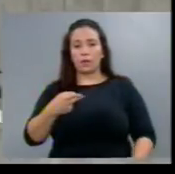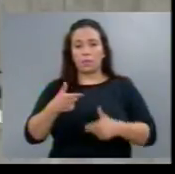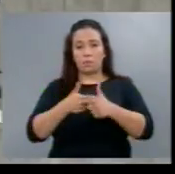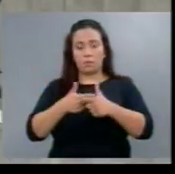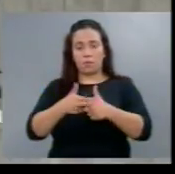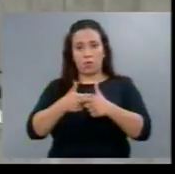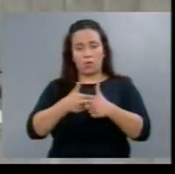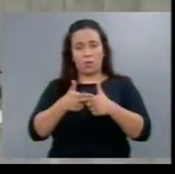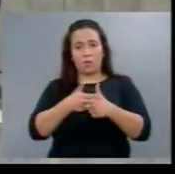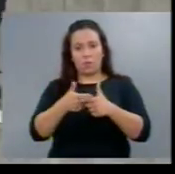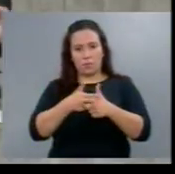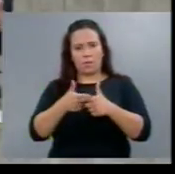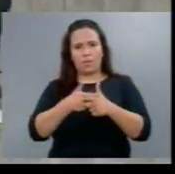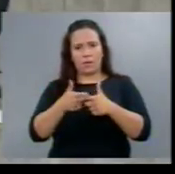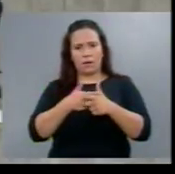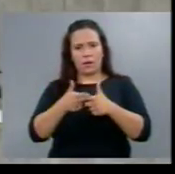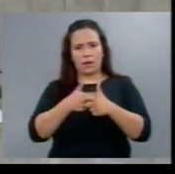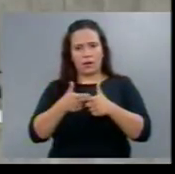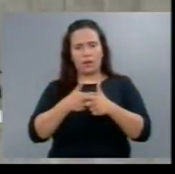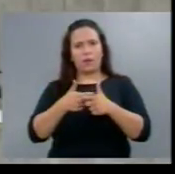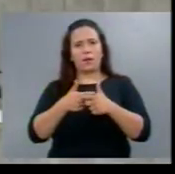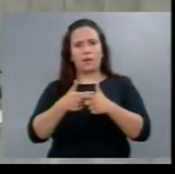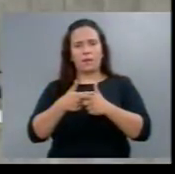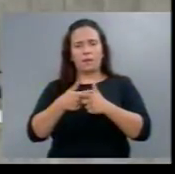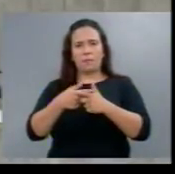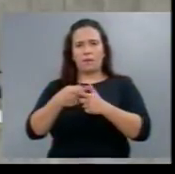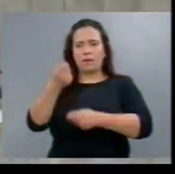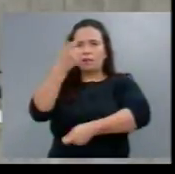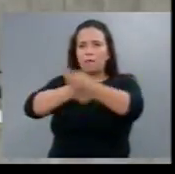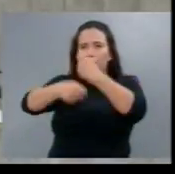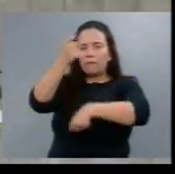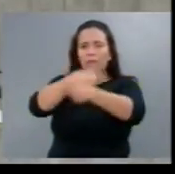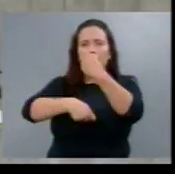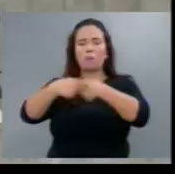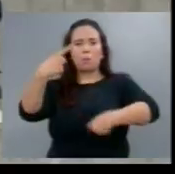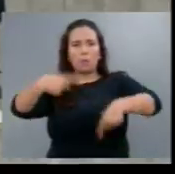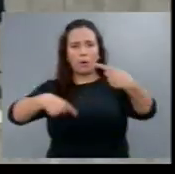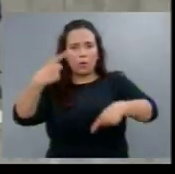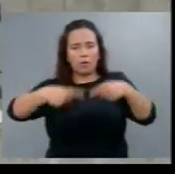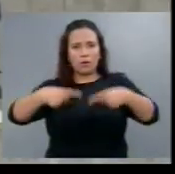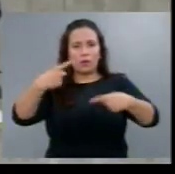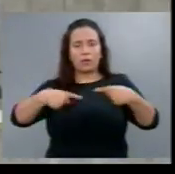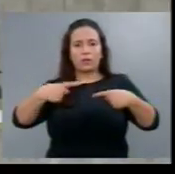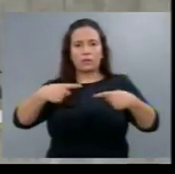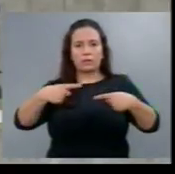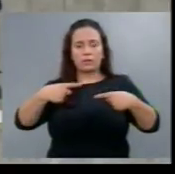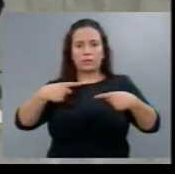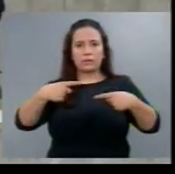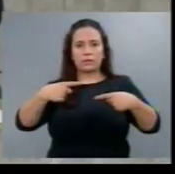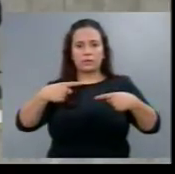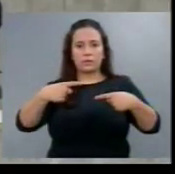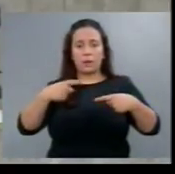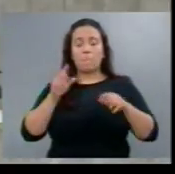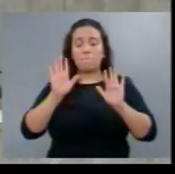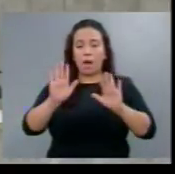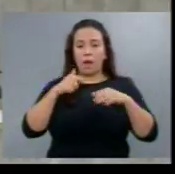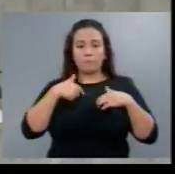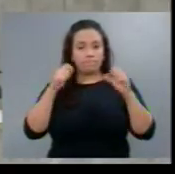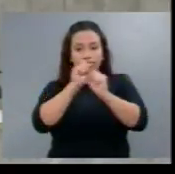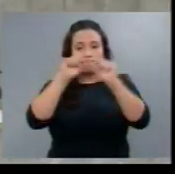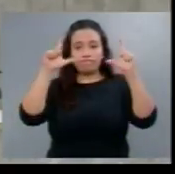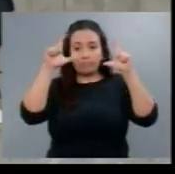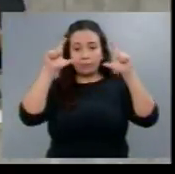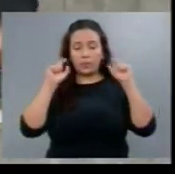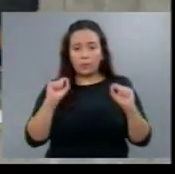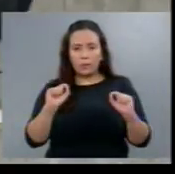muito maior do que vocabularmente nós podemos externá-la. Agora, me assusta, crise de civilização. Me espanta muito